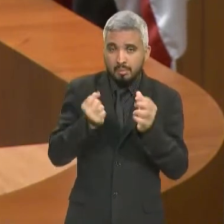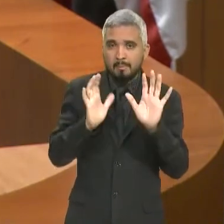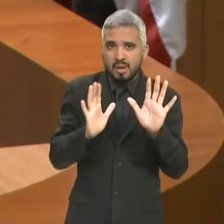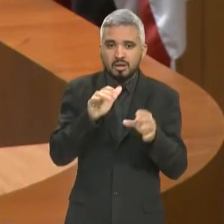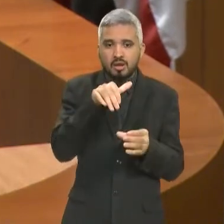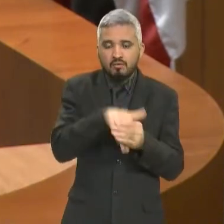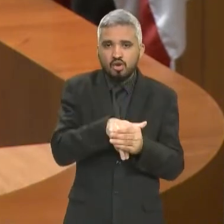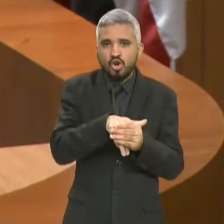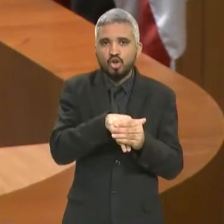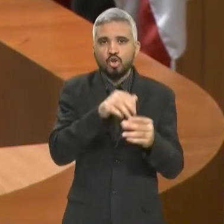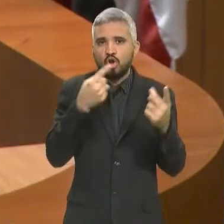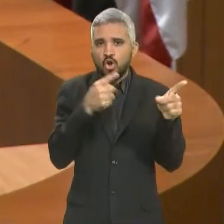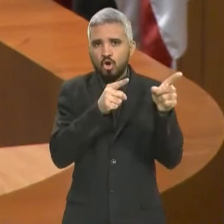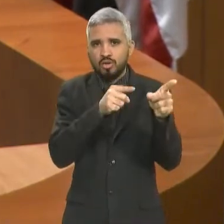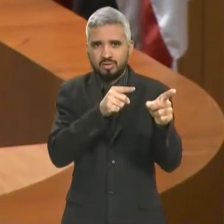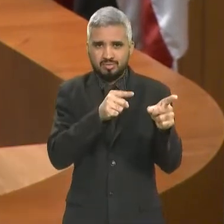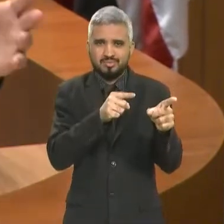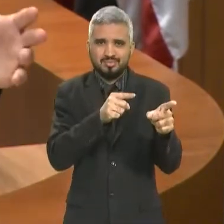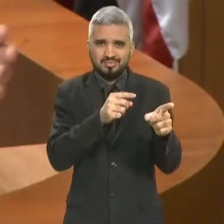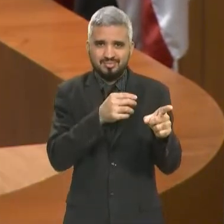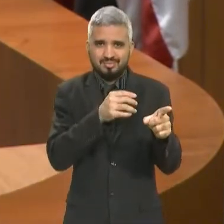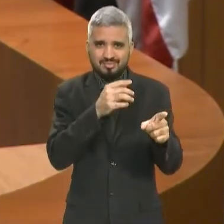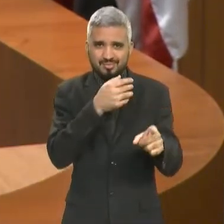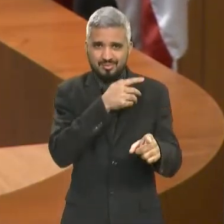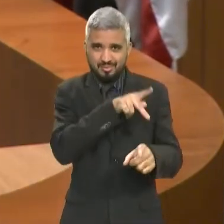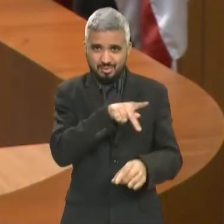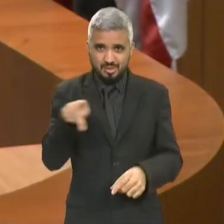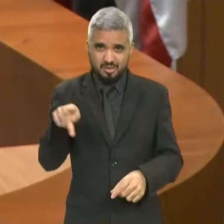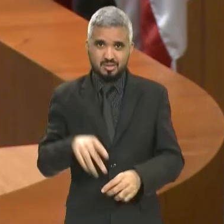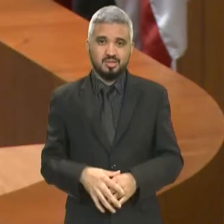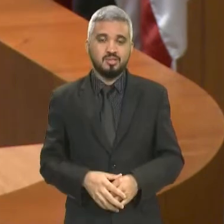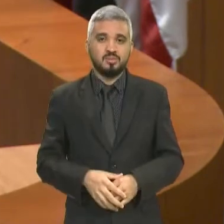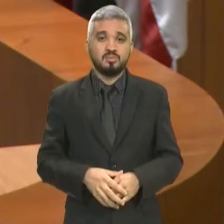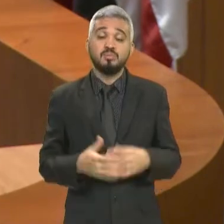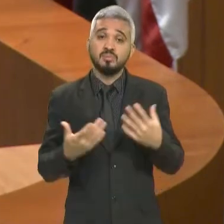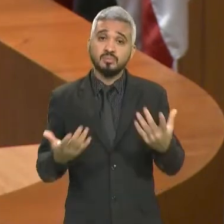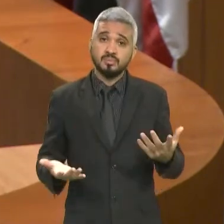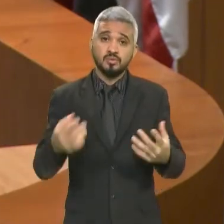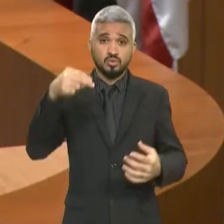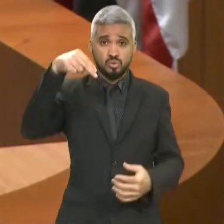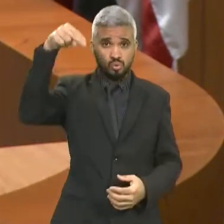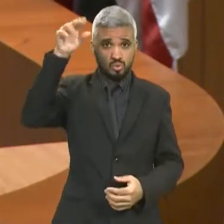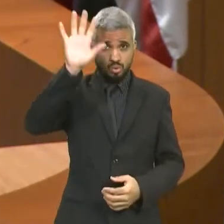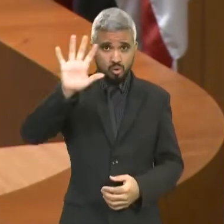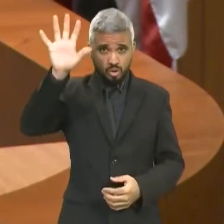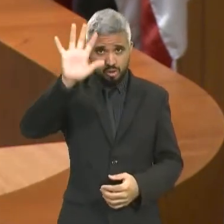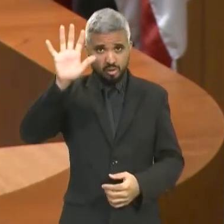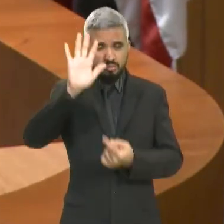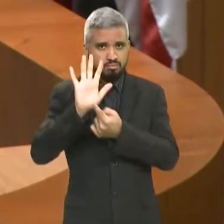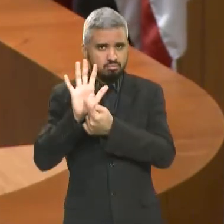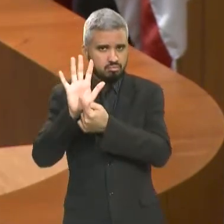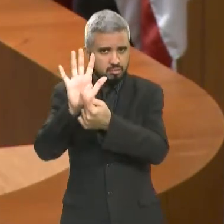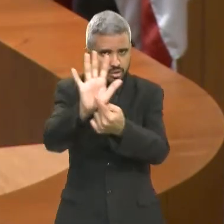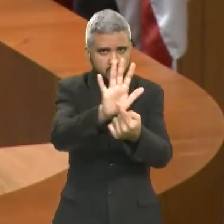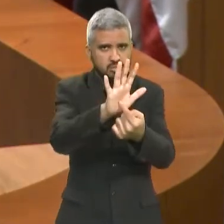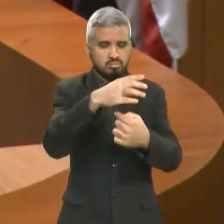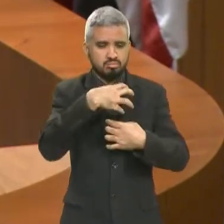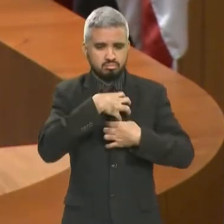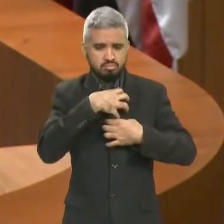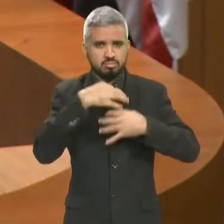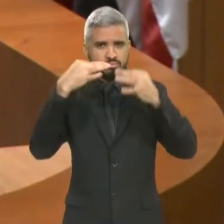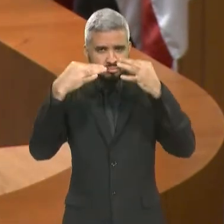do Nordeste brasileiro e sensibilizando o povo brasileiro que eu tenho convicção de que o presidente Lula